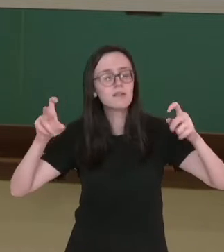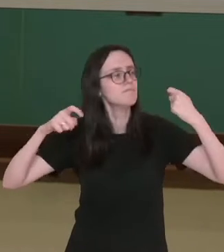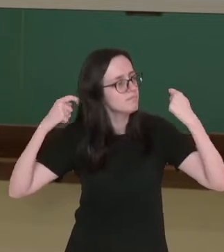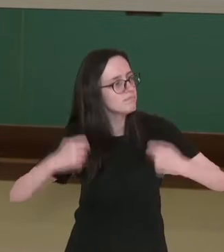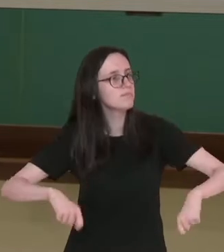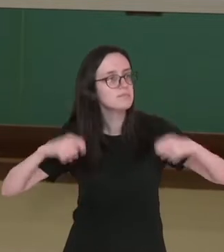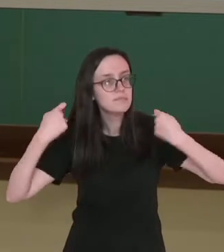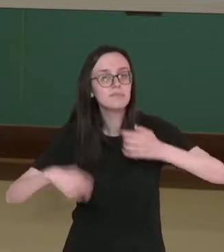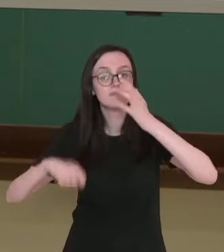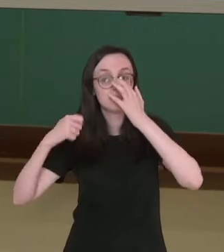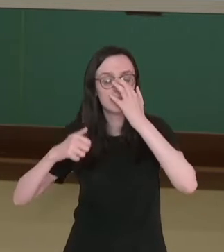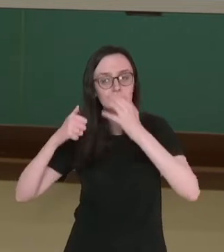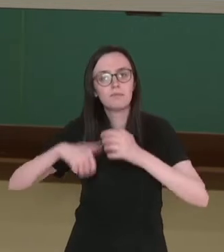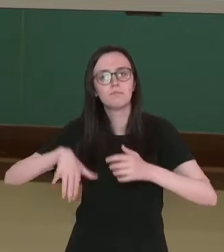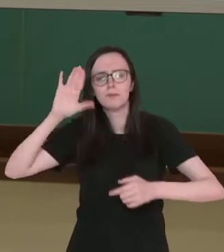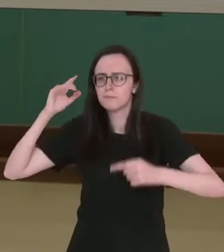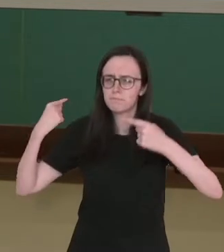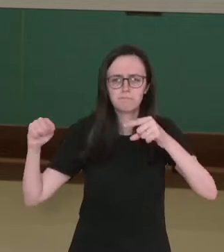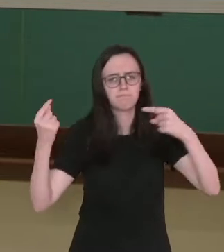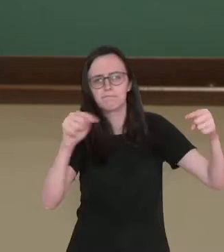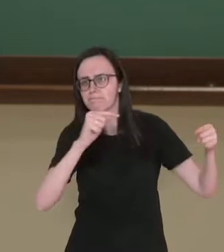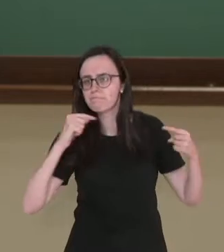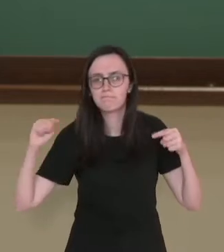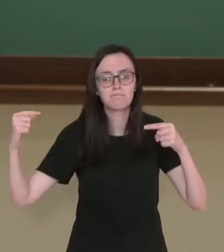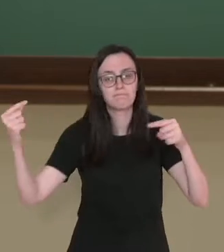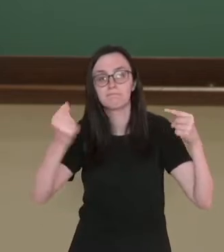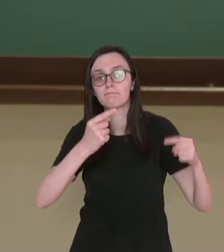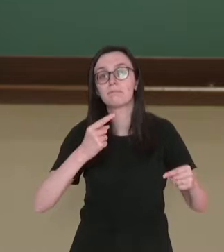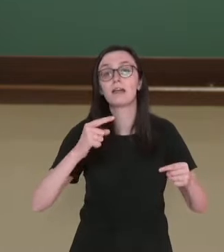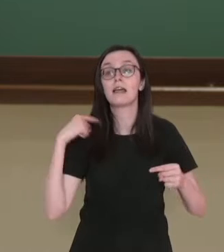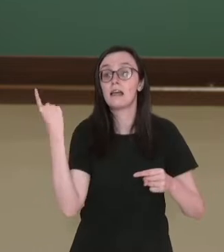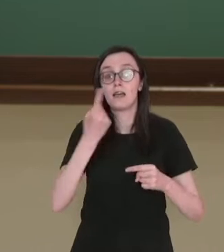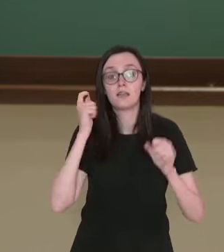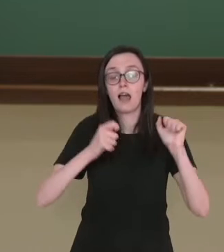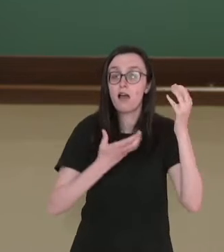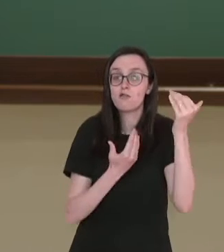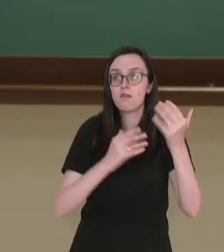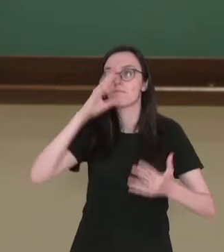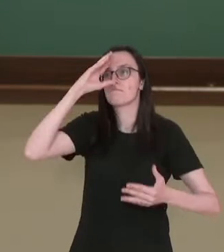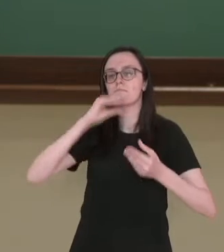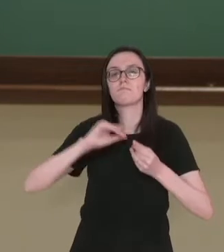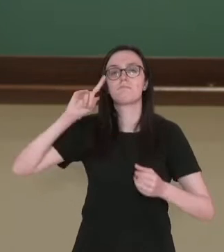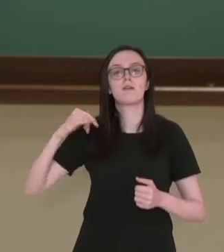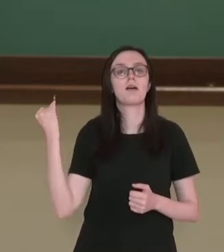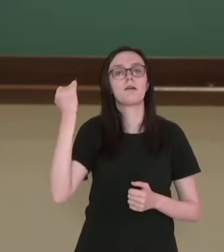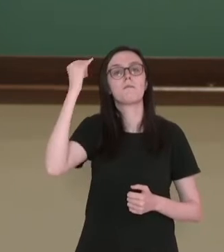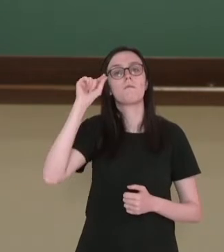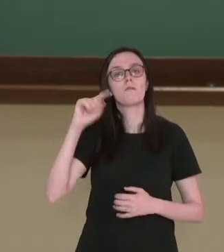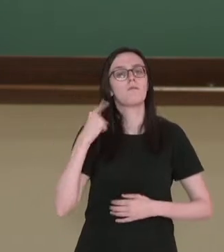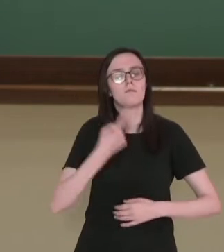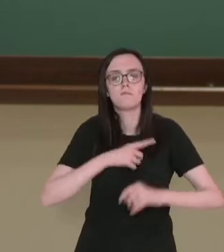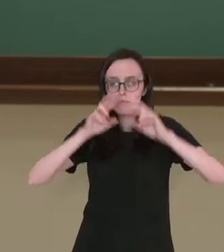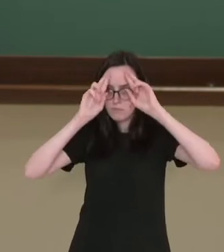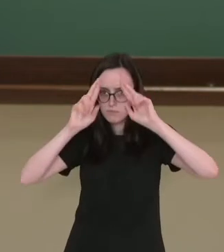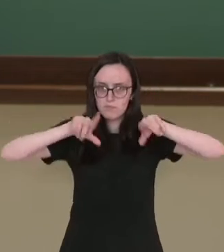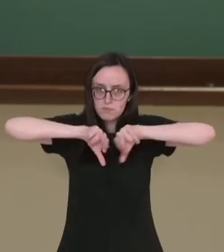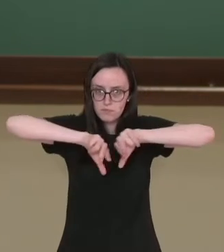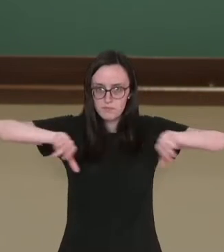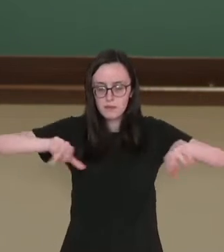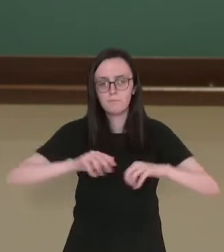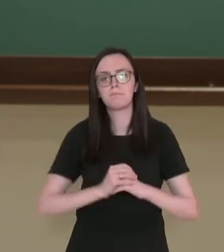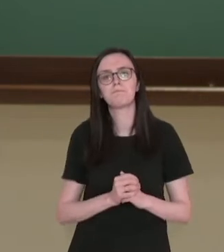ser amplamente discutido para que os jovens se conscientizem da importância de termos respeito às